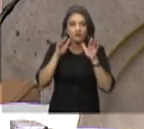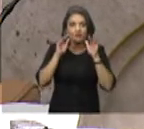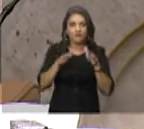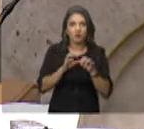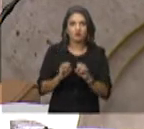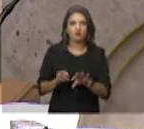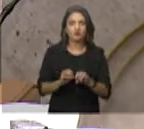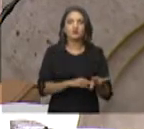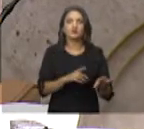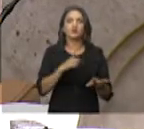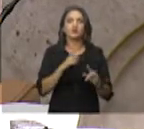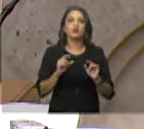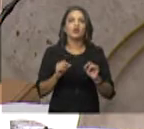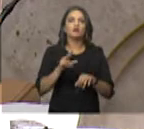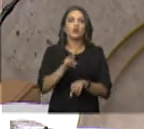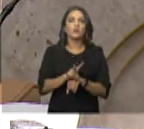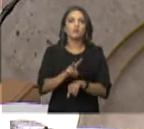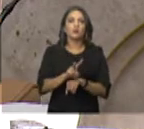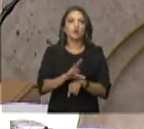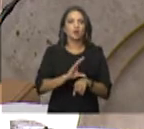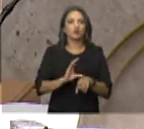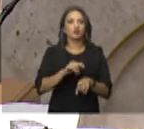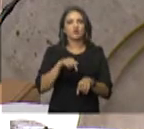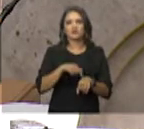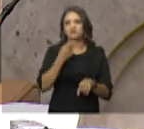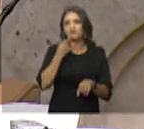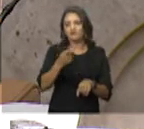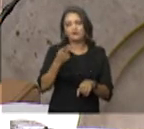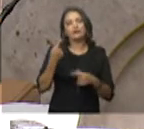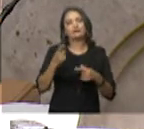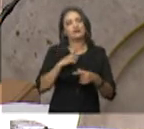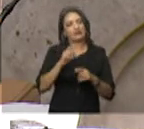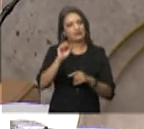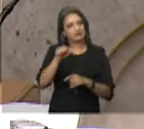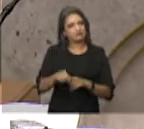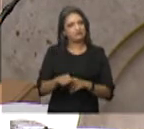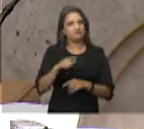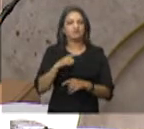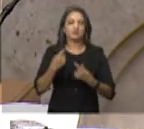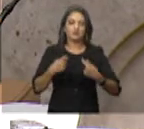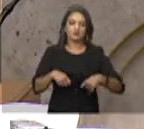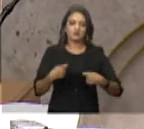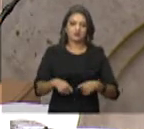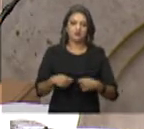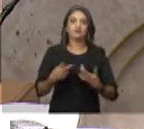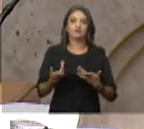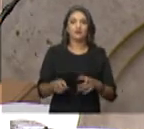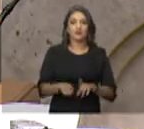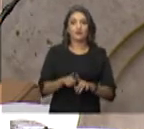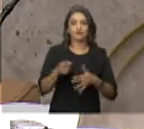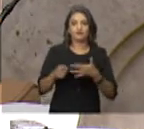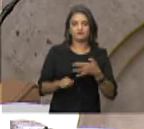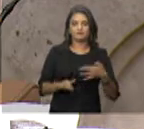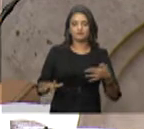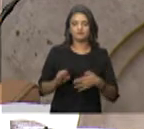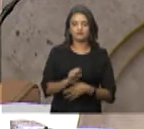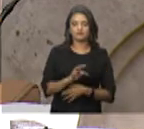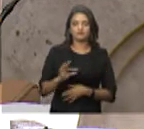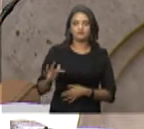possuem especial proteção constitucional na linha da jurisprudência da casa finalmente